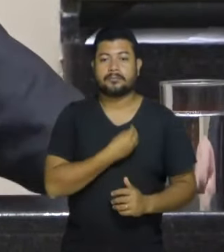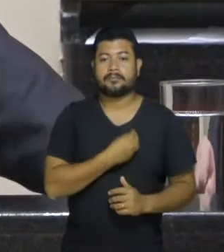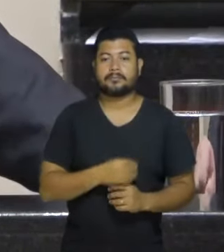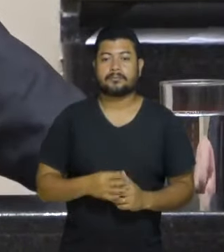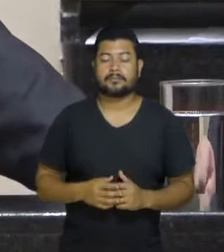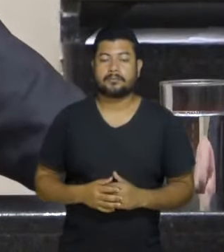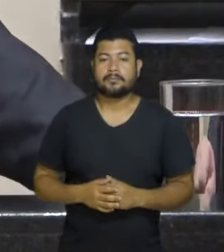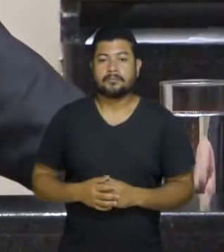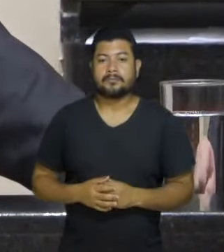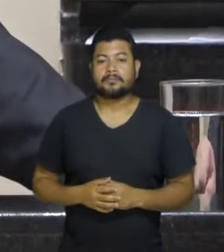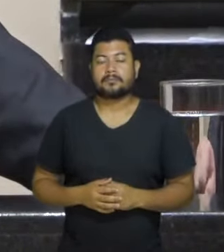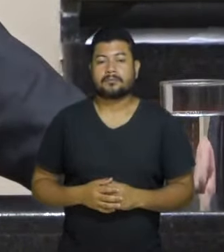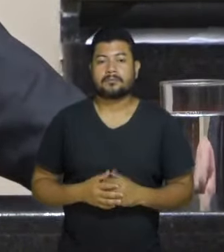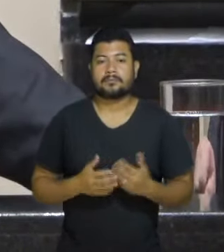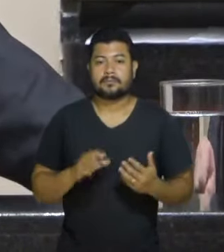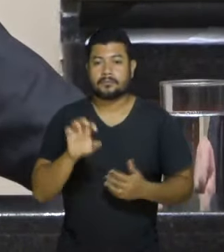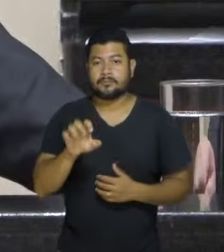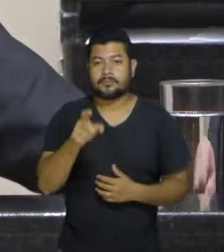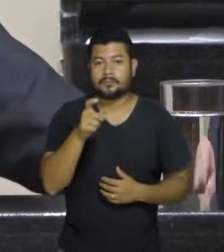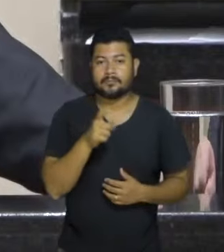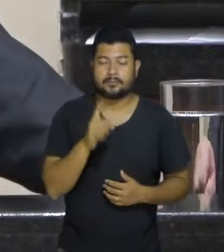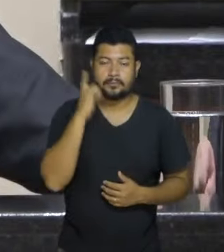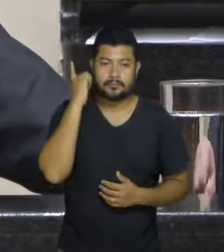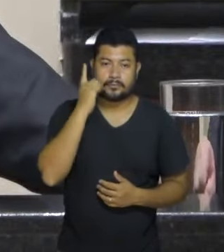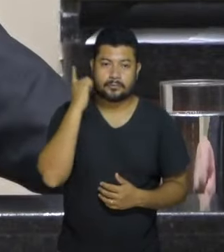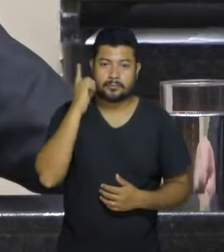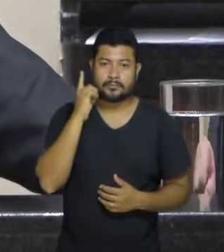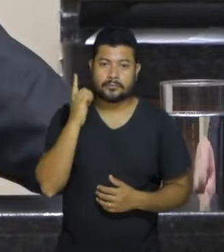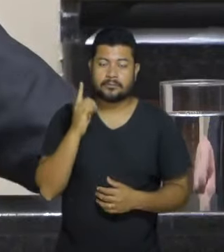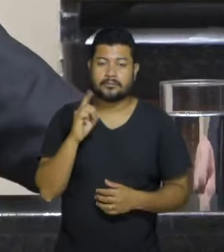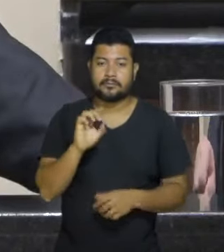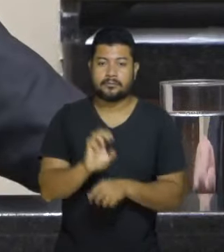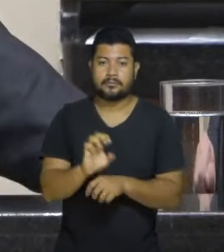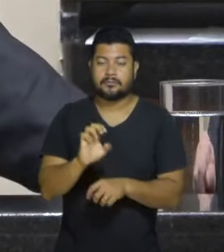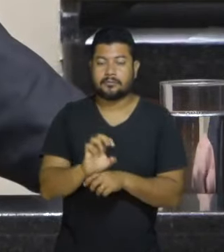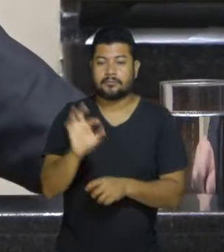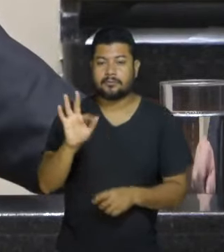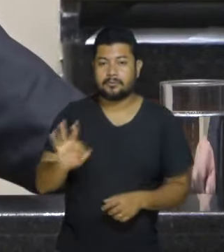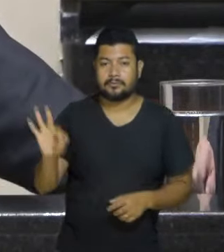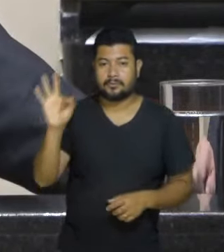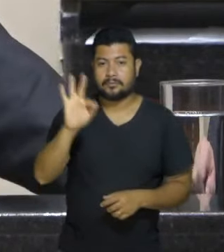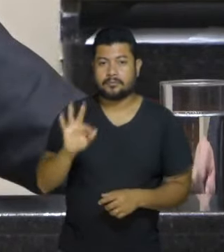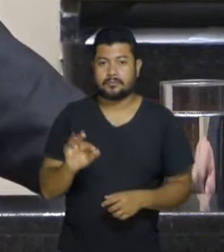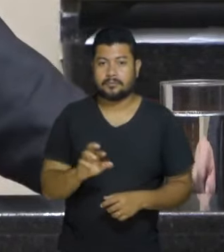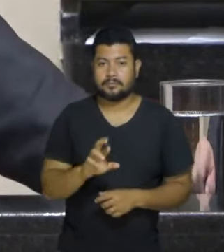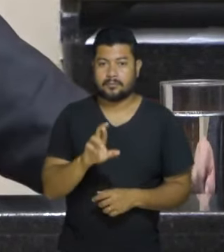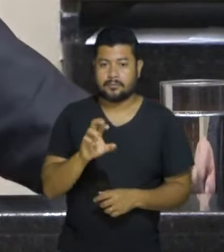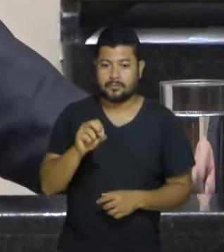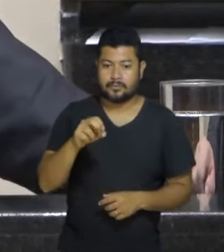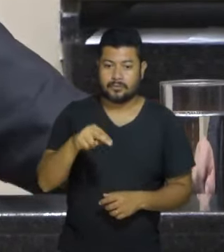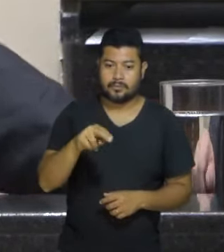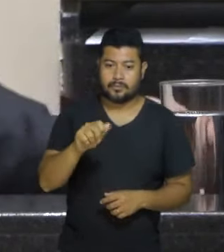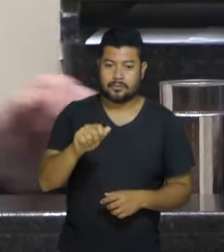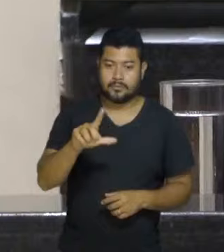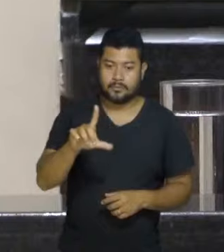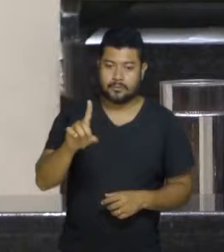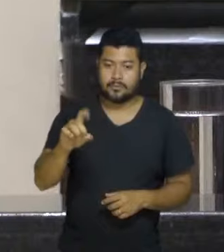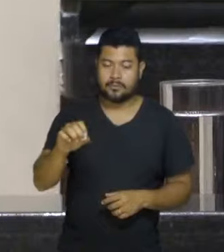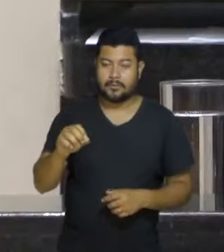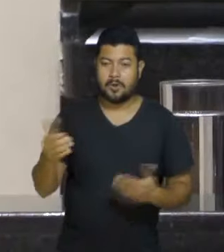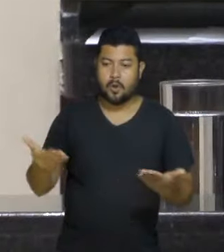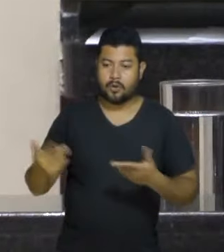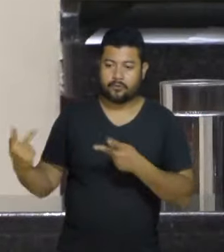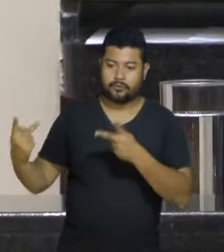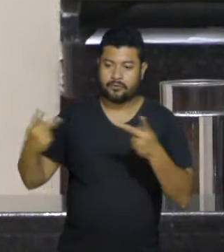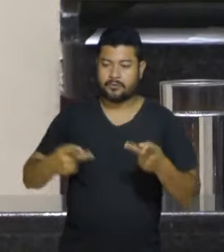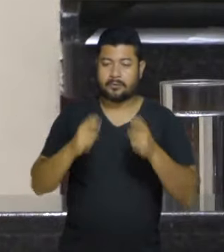nosso ex-deputado estadual, federal, Ronaldo Benedetti, que visita esta